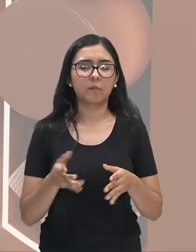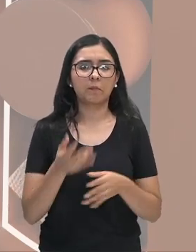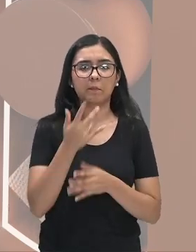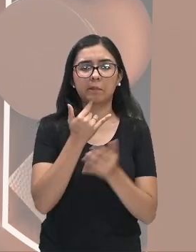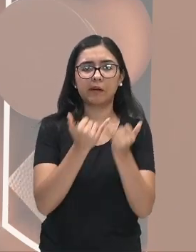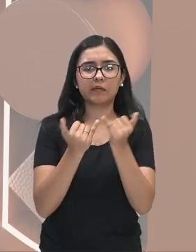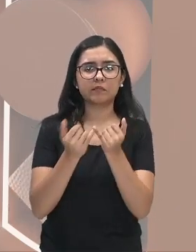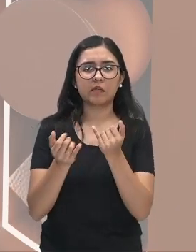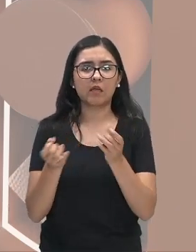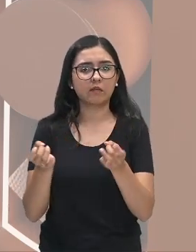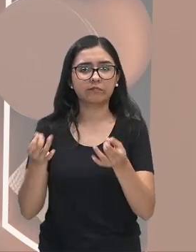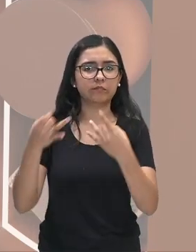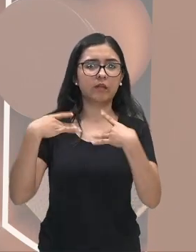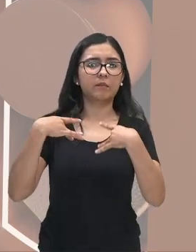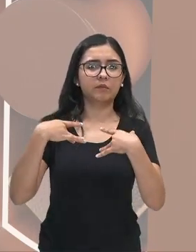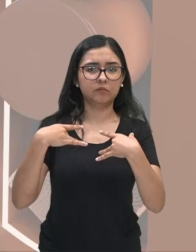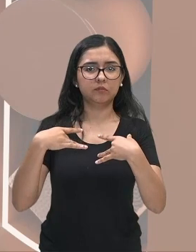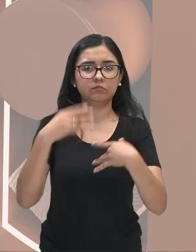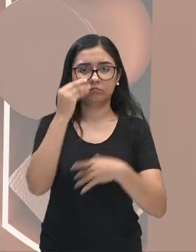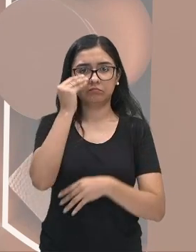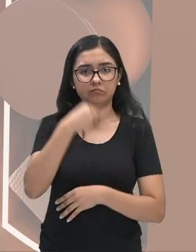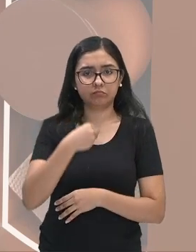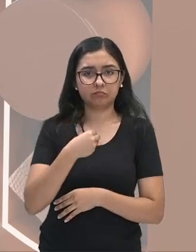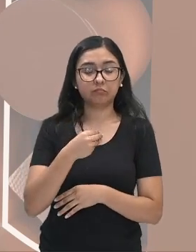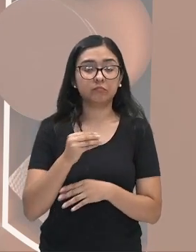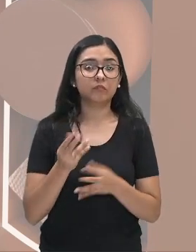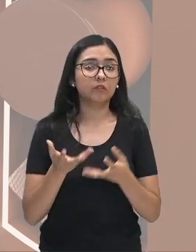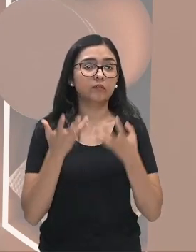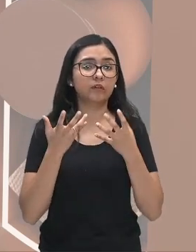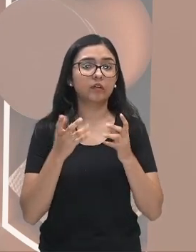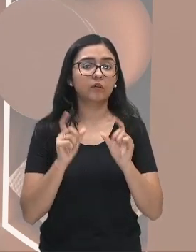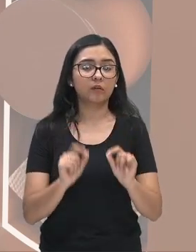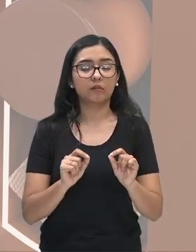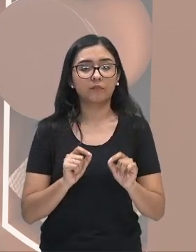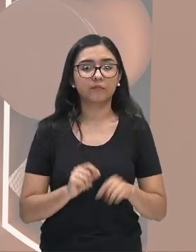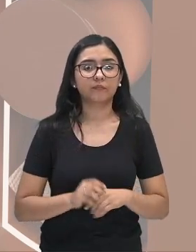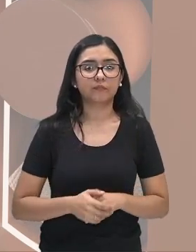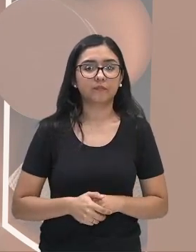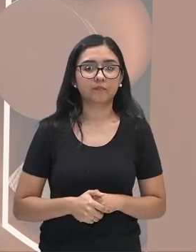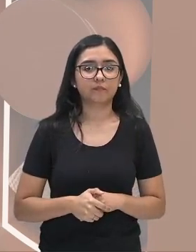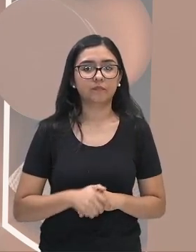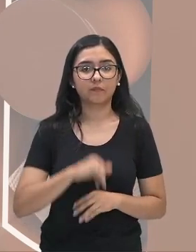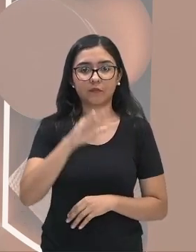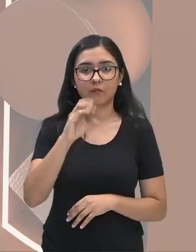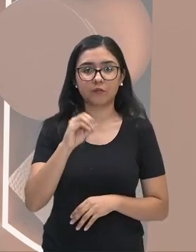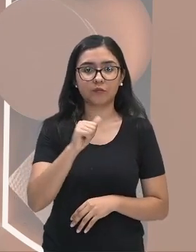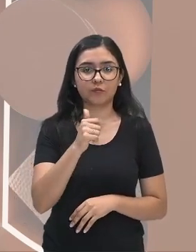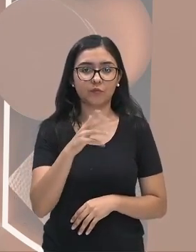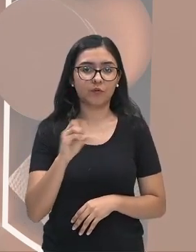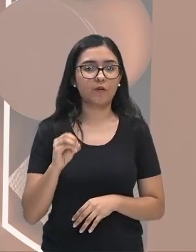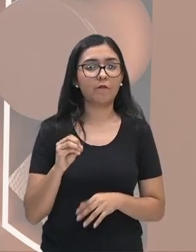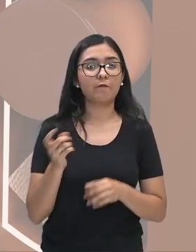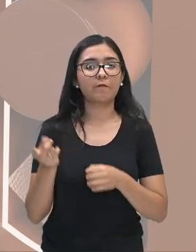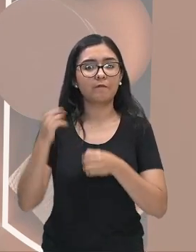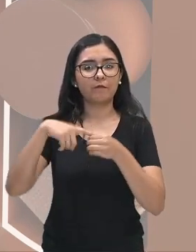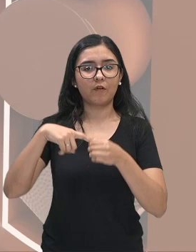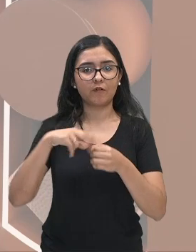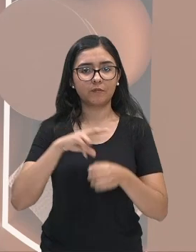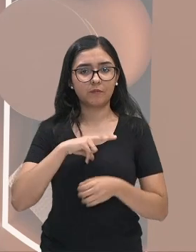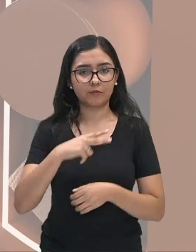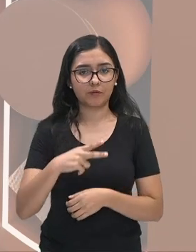abandonados. E eles vão querer que Dom João volte para